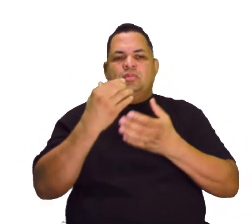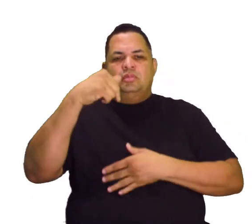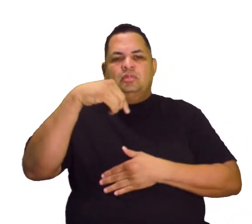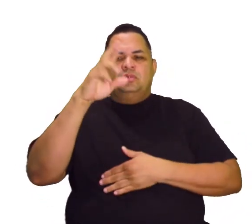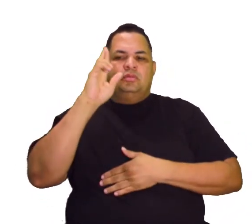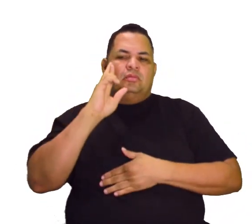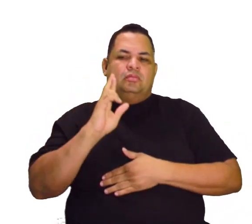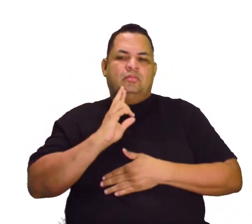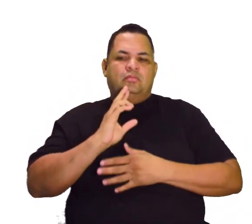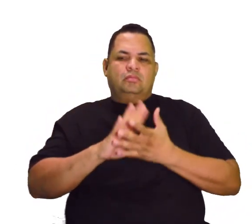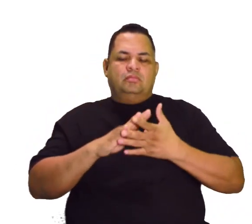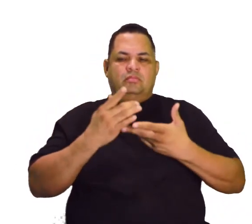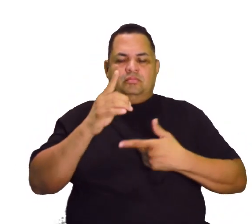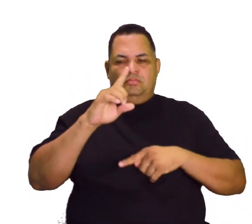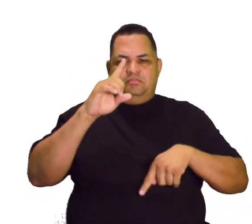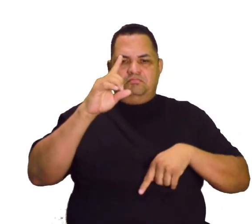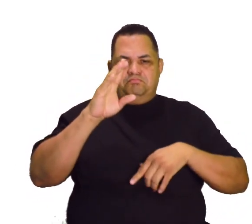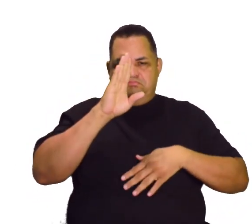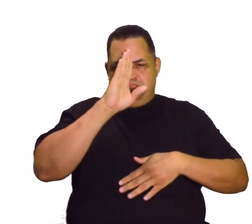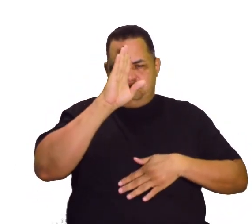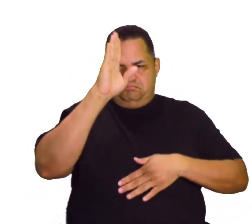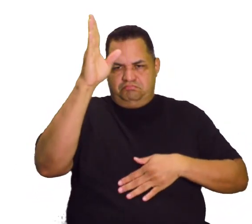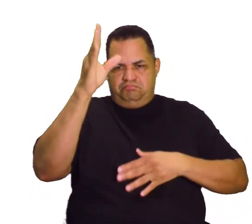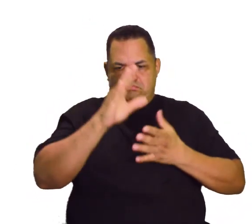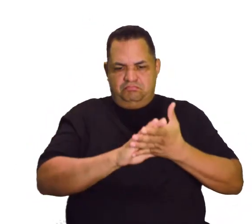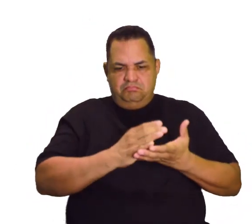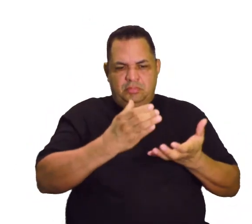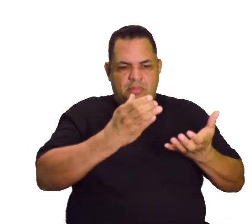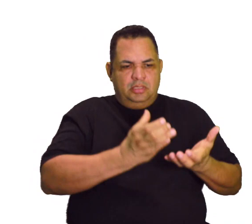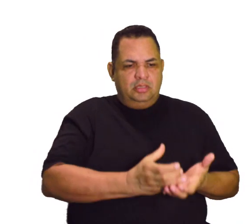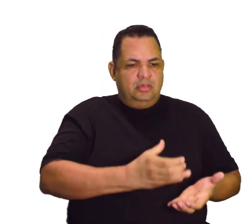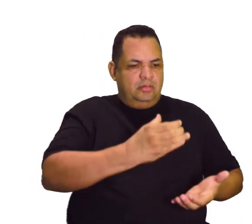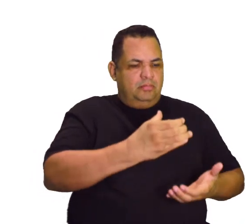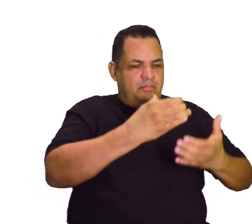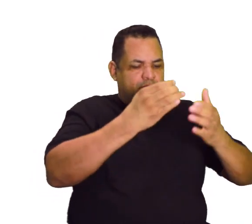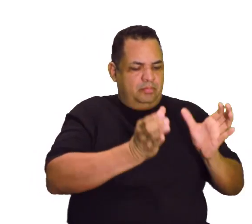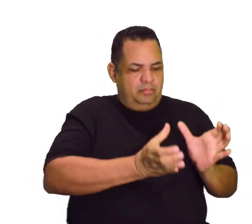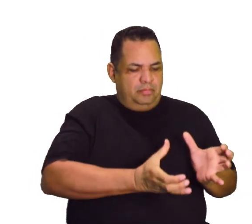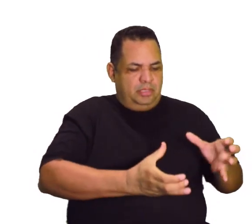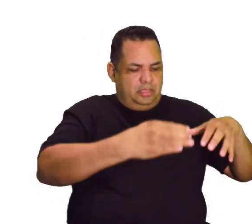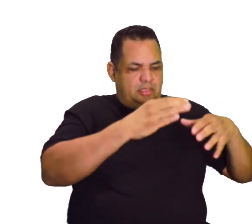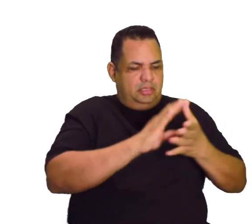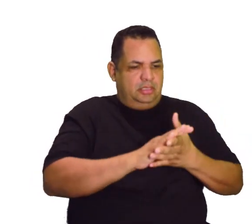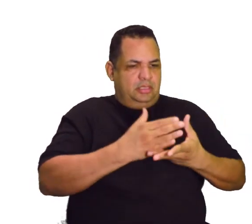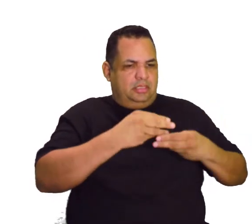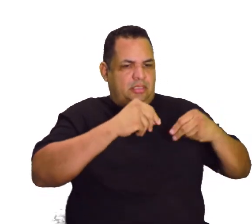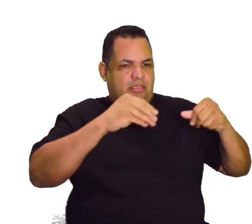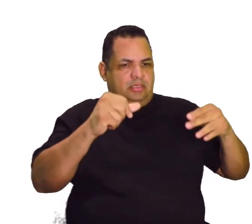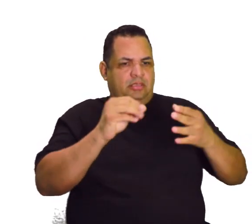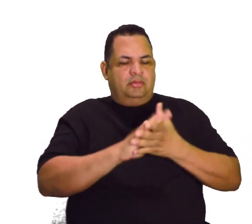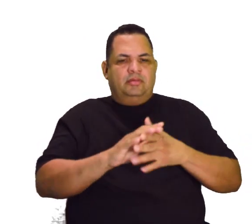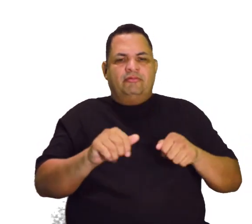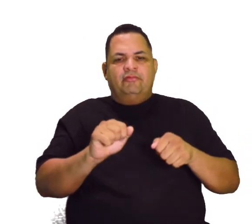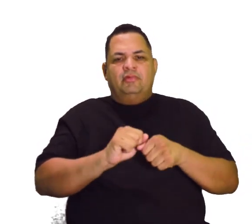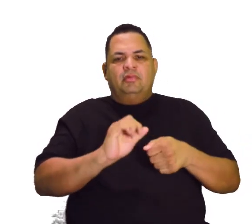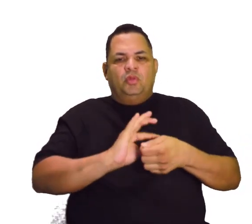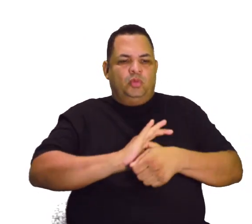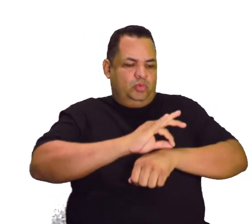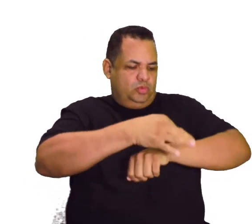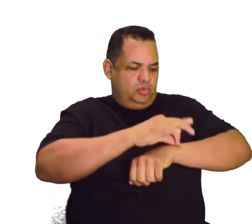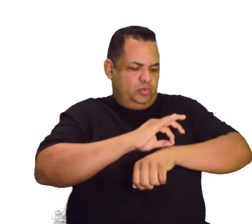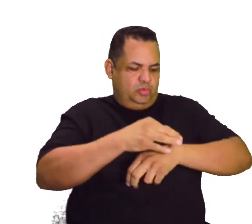principalmente os artesanatos, também as panelas de barros, fazem biojoias,